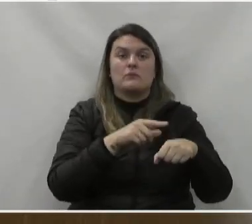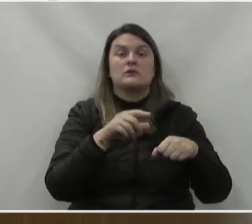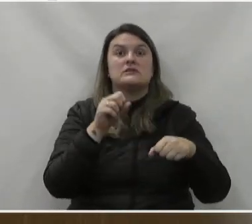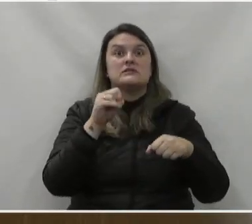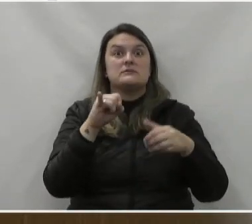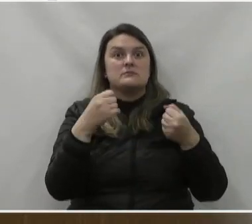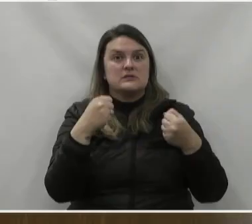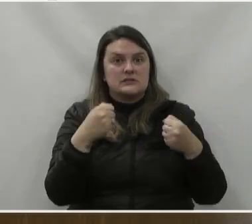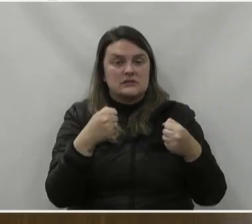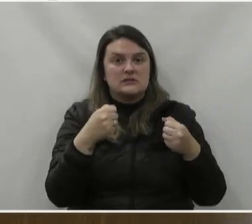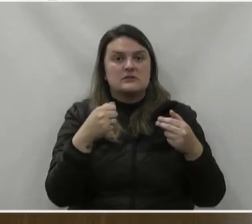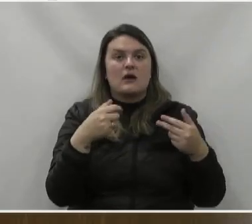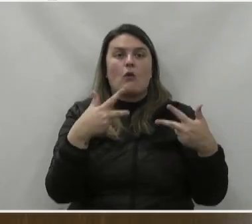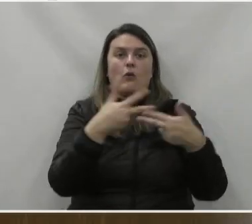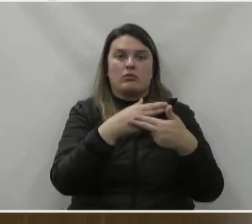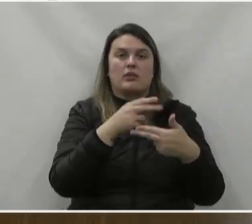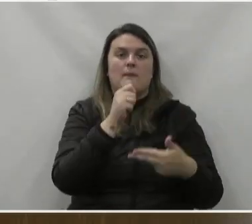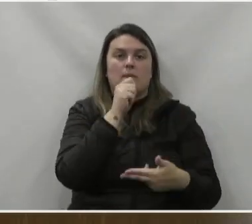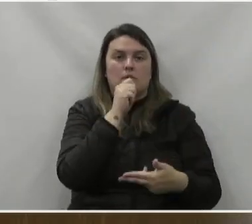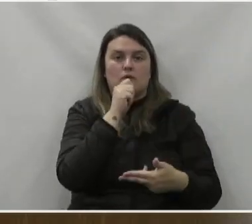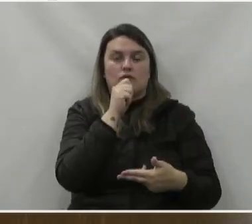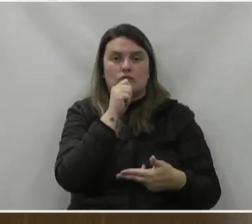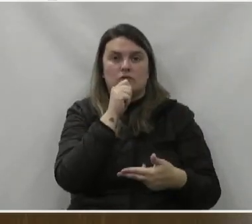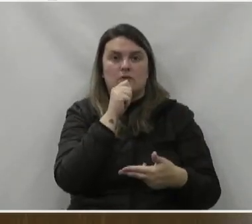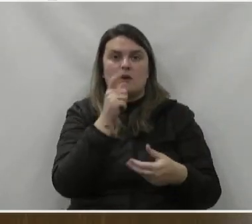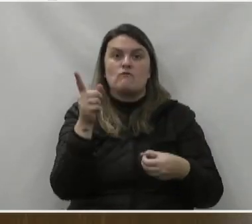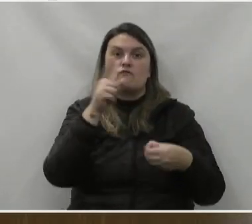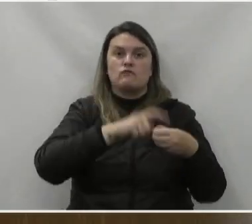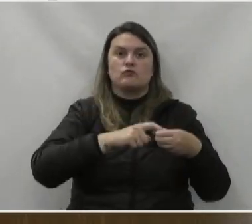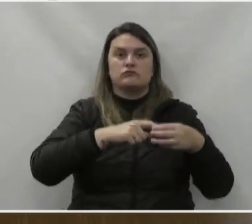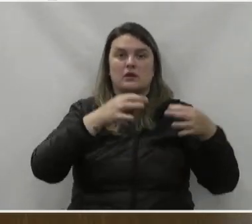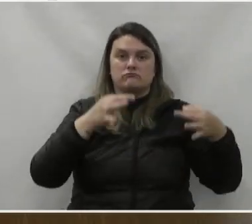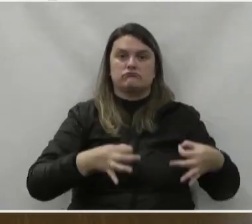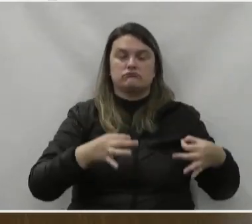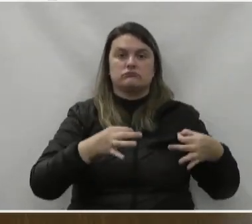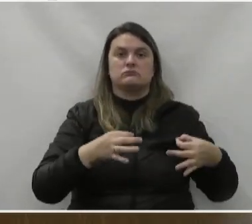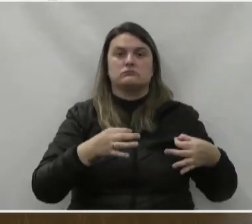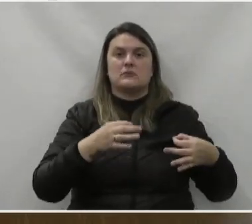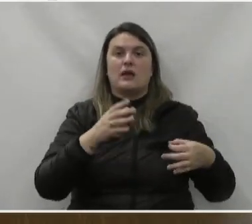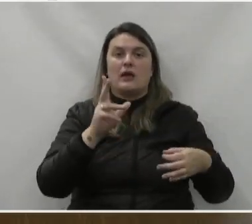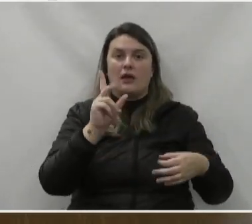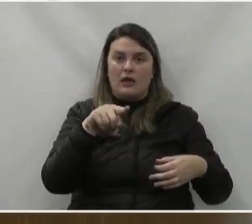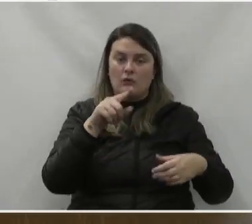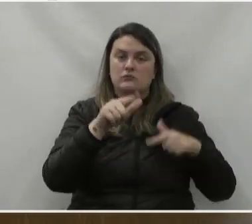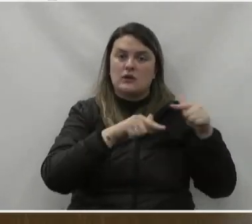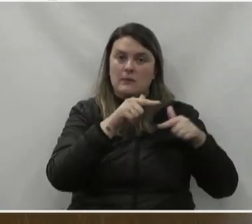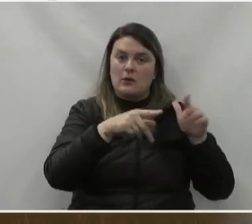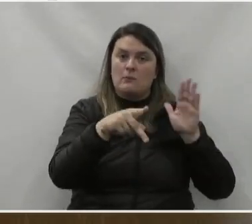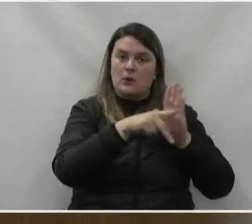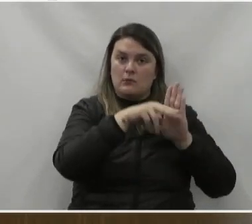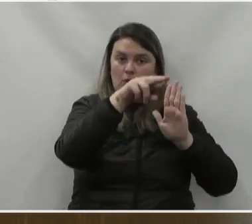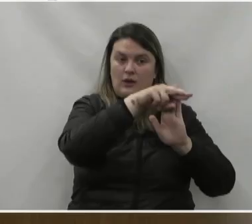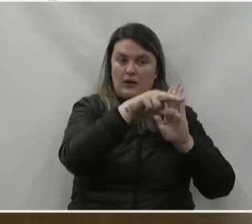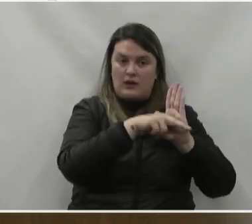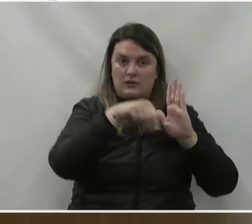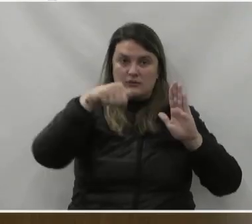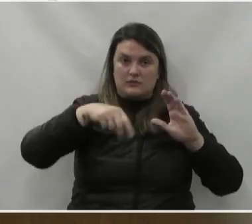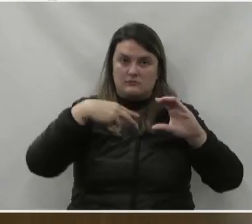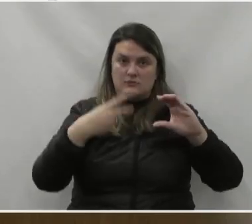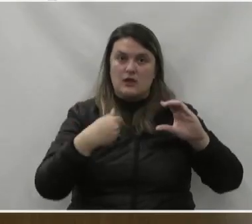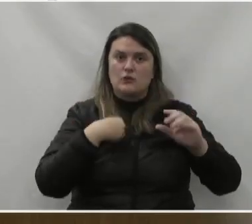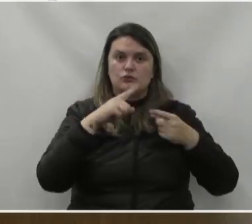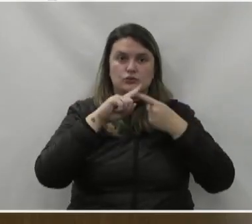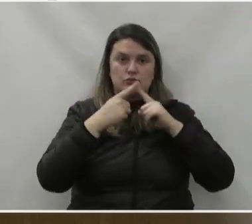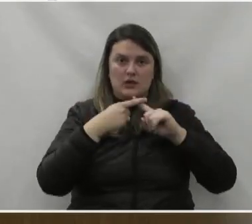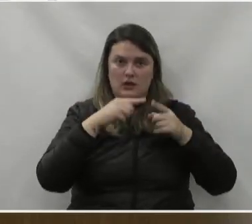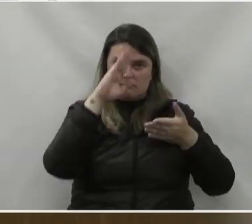para restabelecer a ordem. São atos de ofício, impessoais e vinculados às normas que todos nós juramos cumprir.